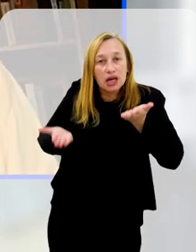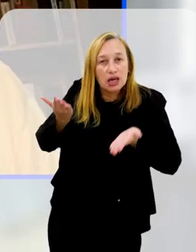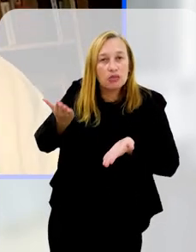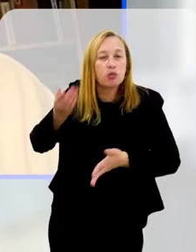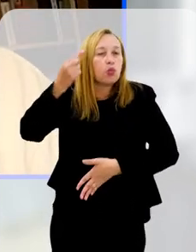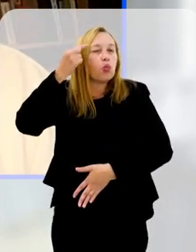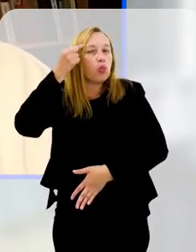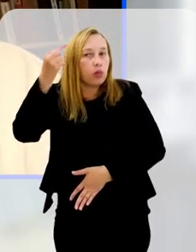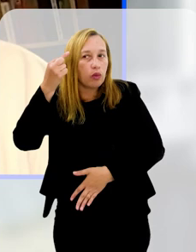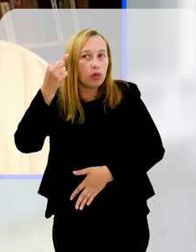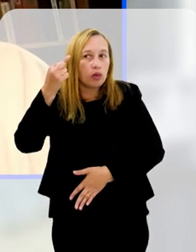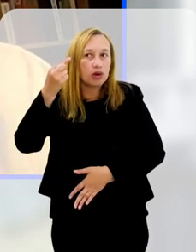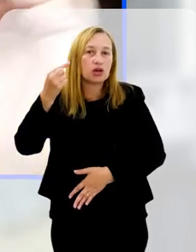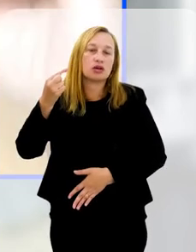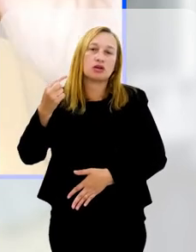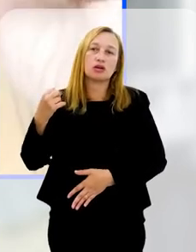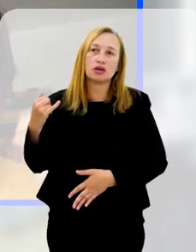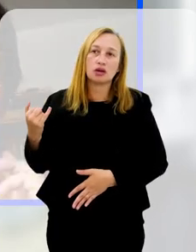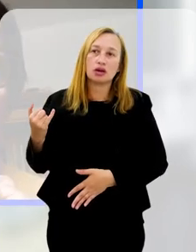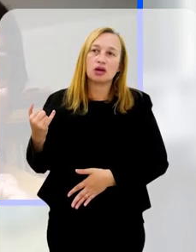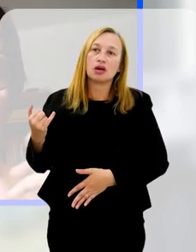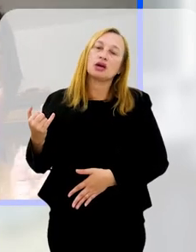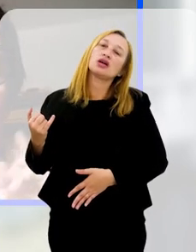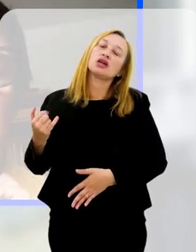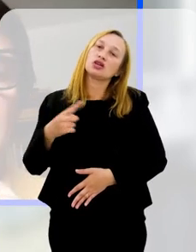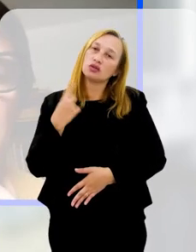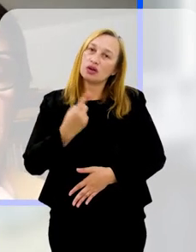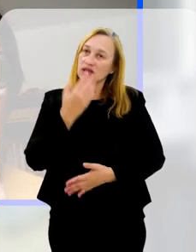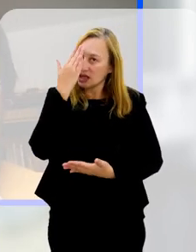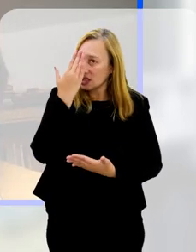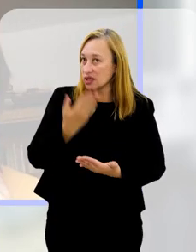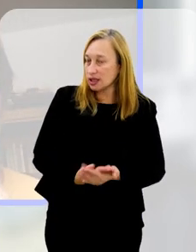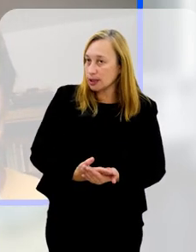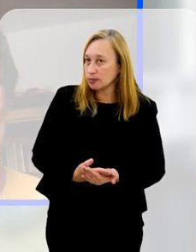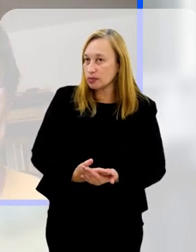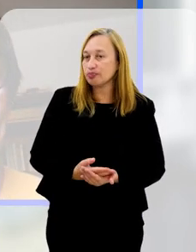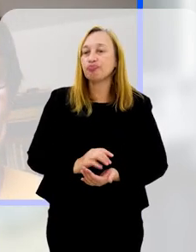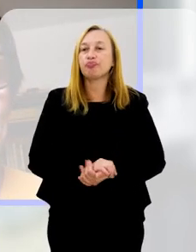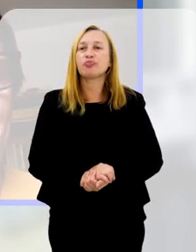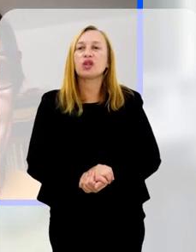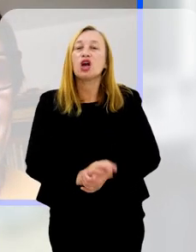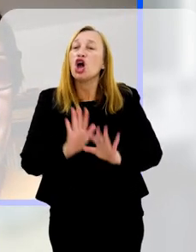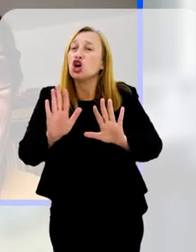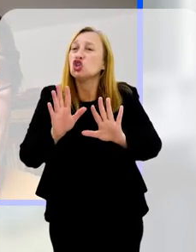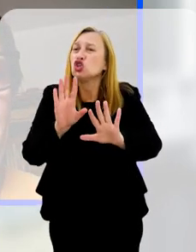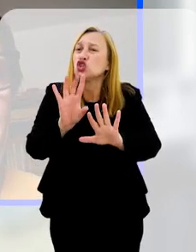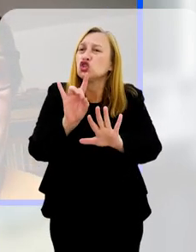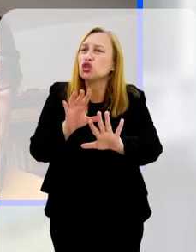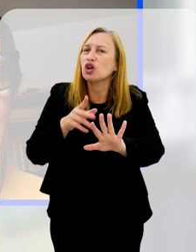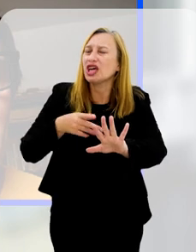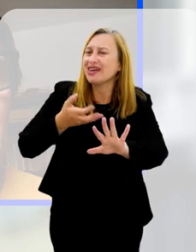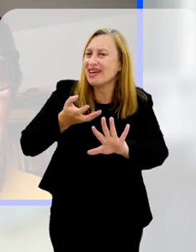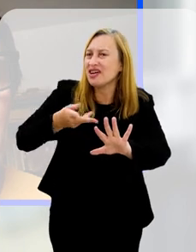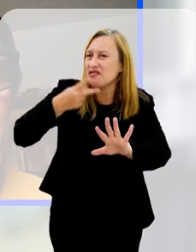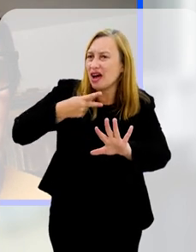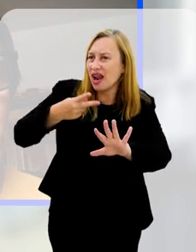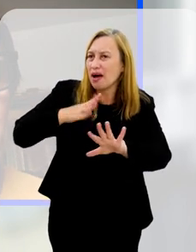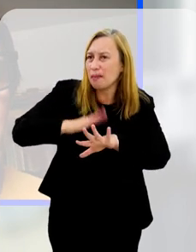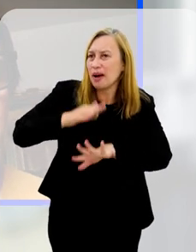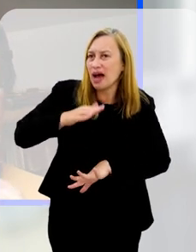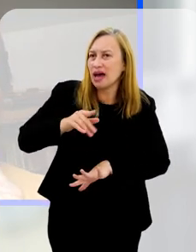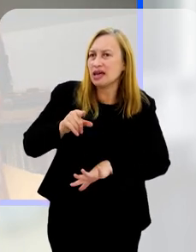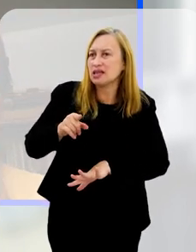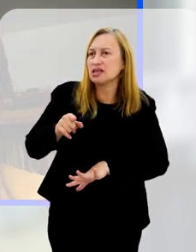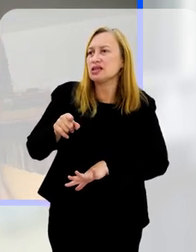alinhamento aí ideológico que nos permite ser um pouco otimista. Você citou Ô, no Cláudio, início do. eu só queria Sim,